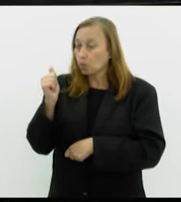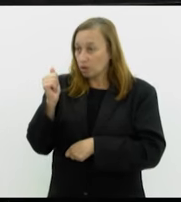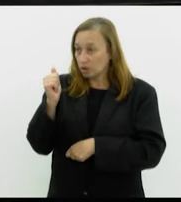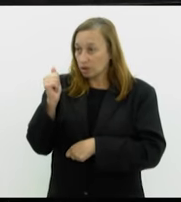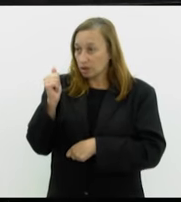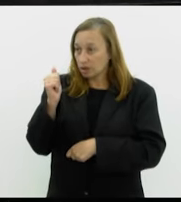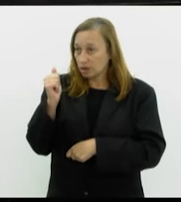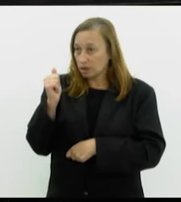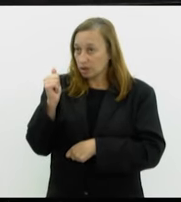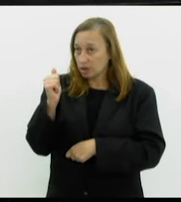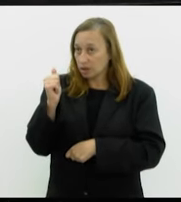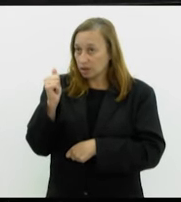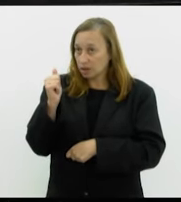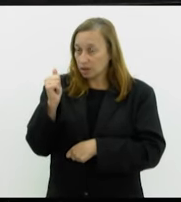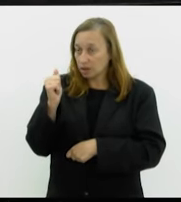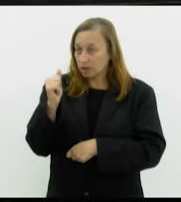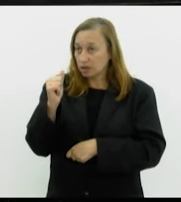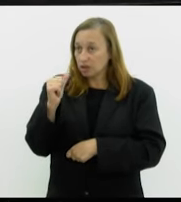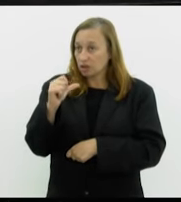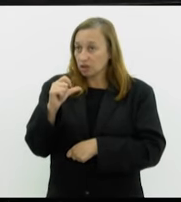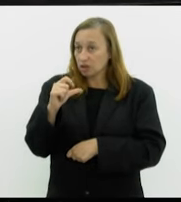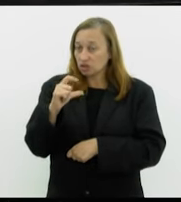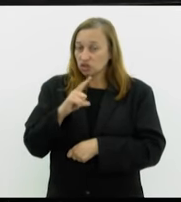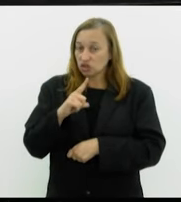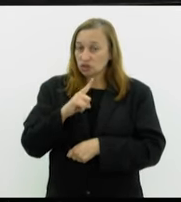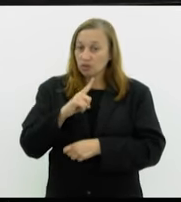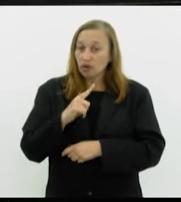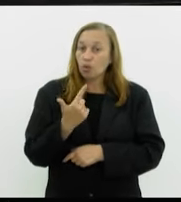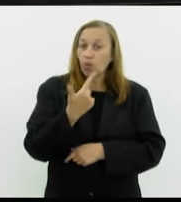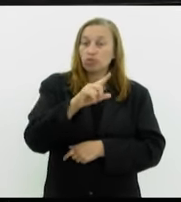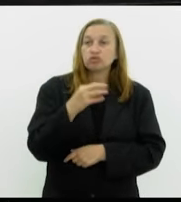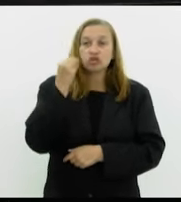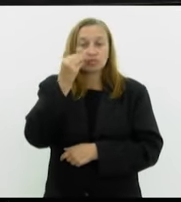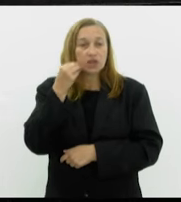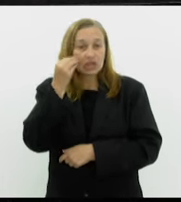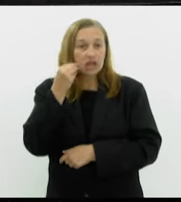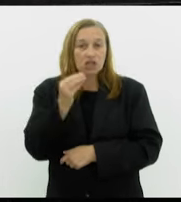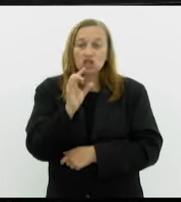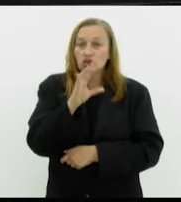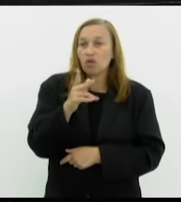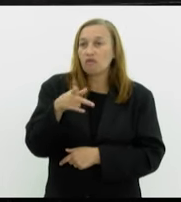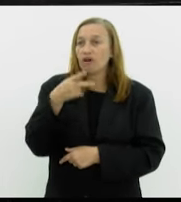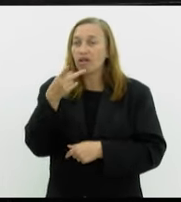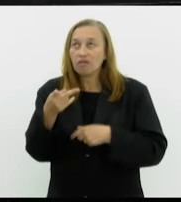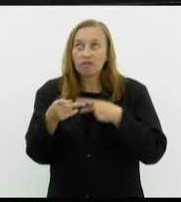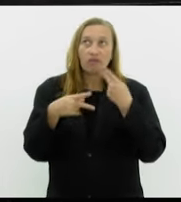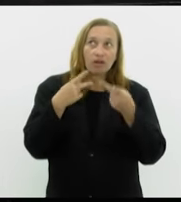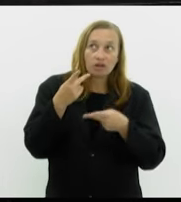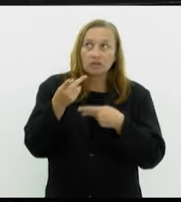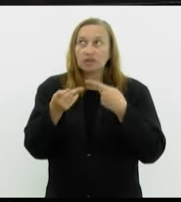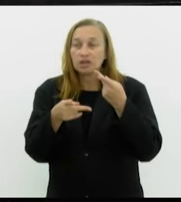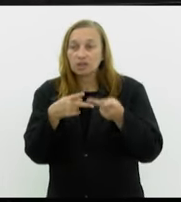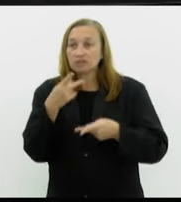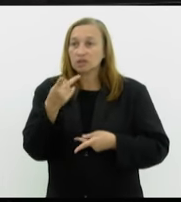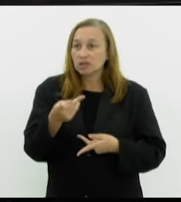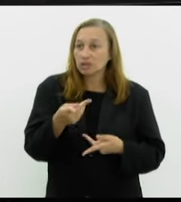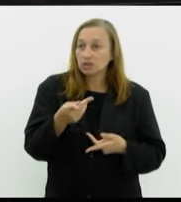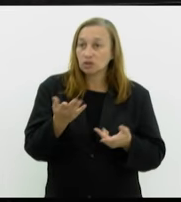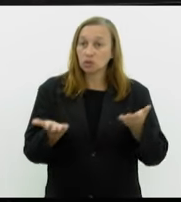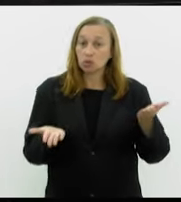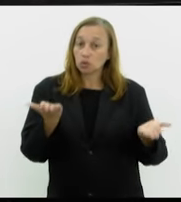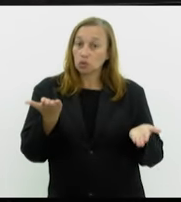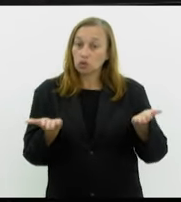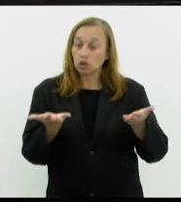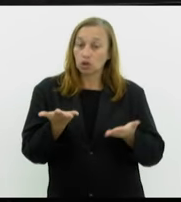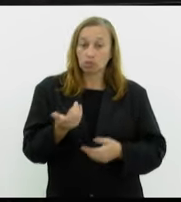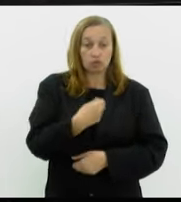balcão, isto é, no poder público, sempre falando em equilíbrio